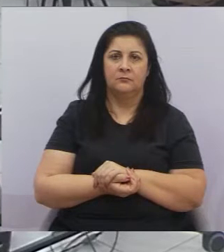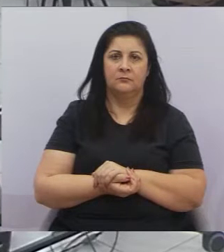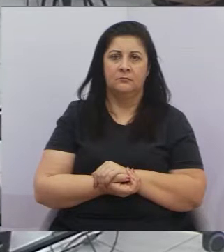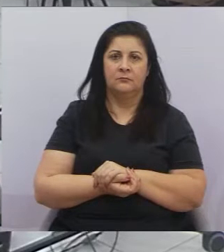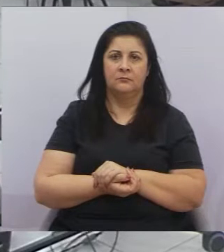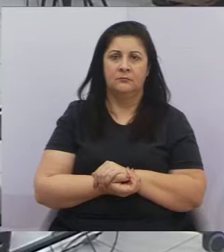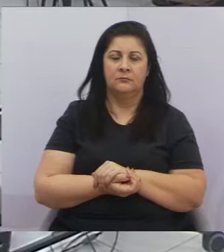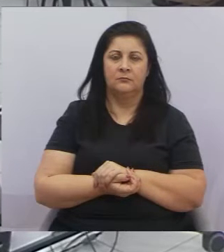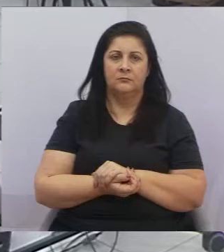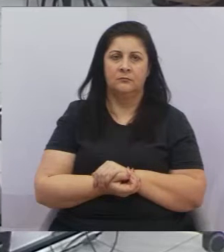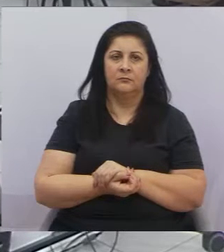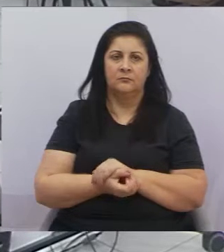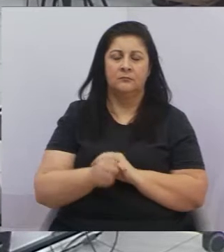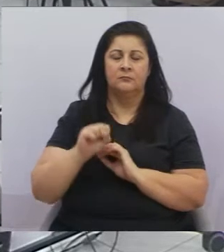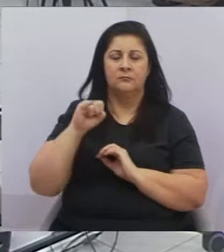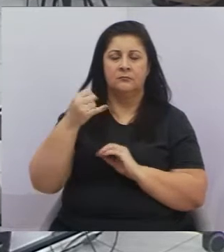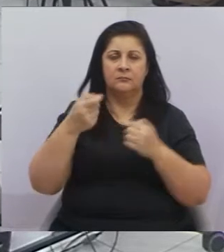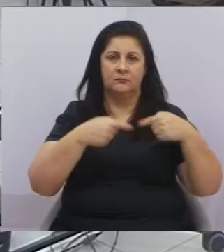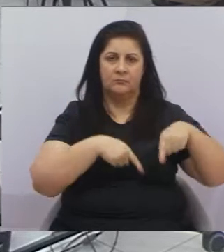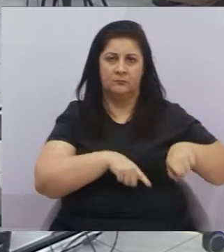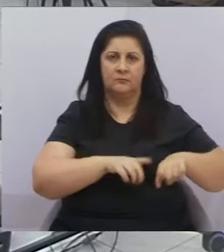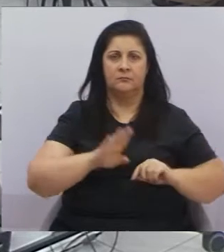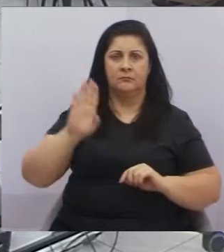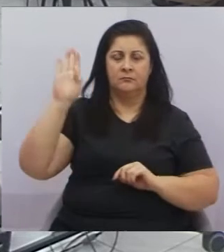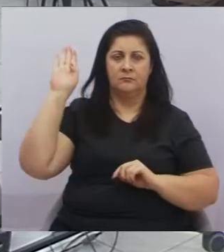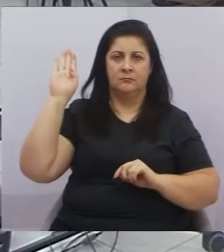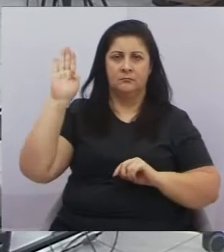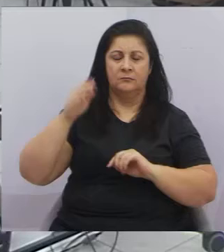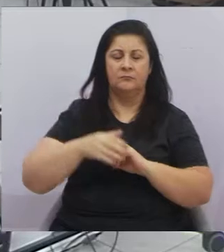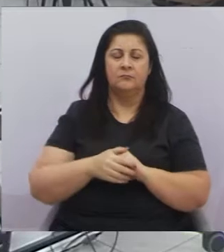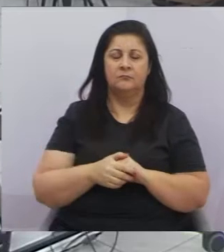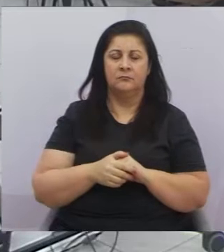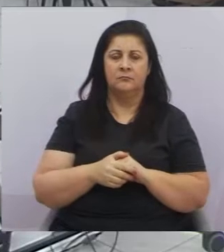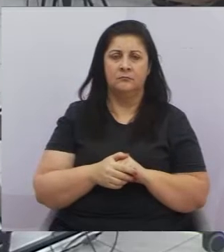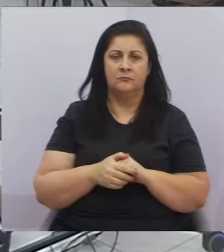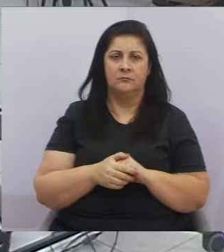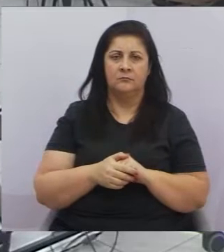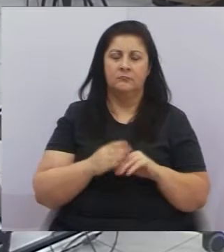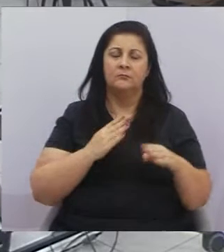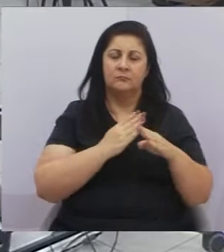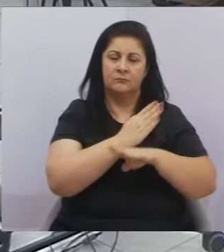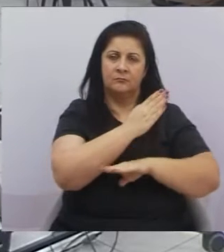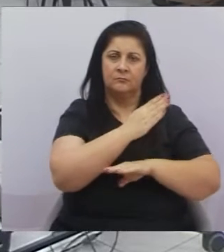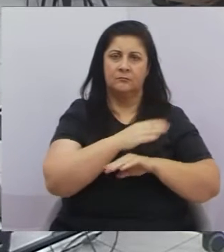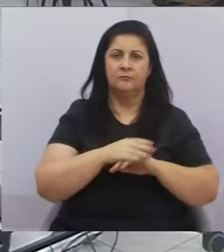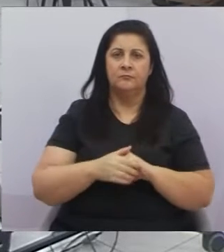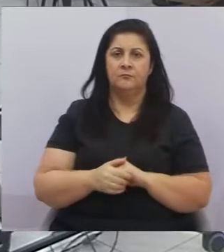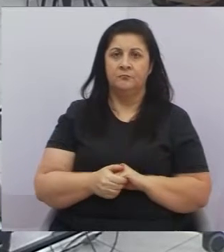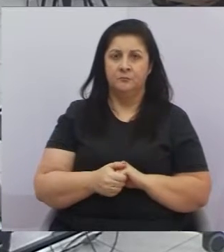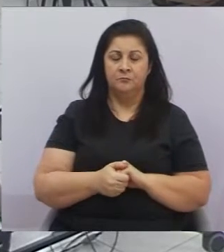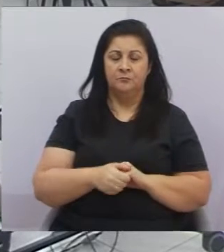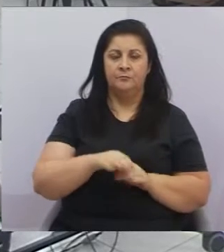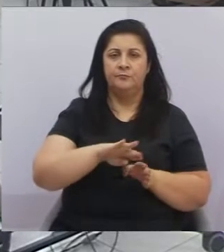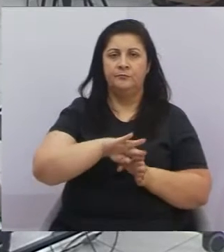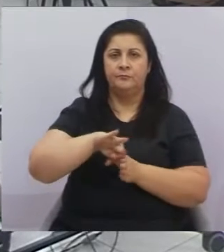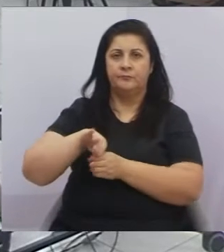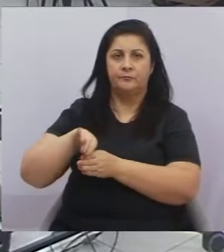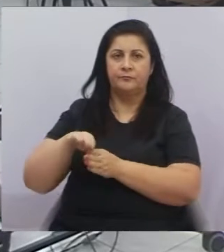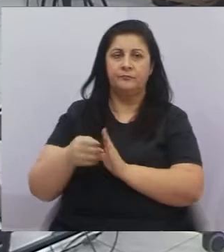O requerimento está em votação. Os que forem contrários, por favor, se manifestem levantando os braços. Requerimento aprovado. Próximo